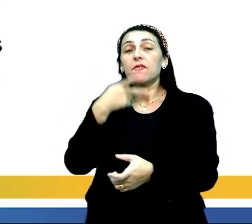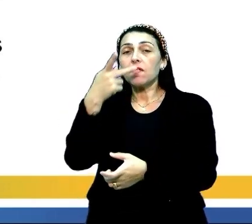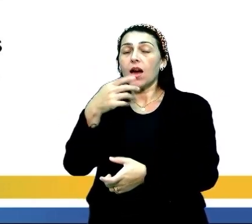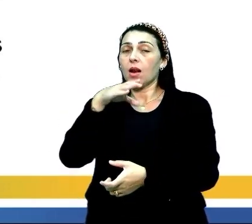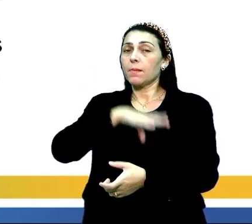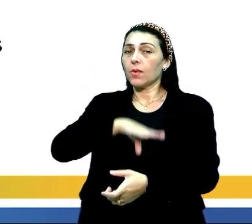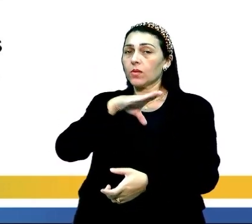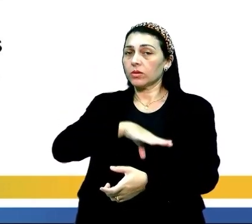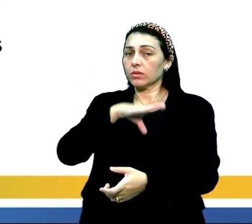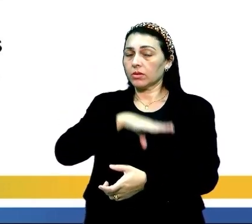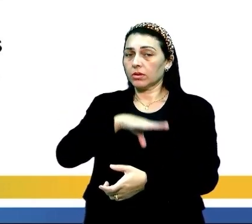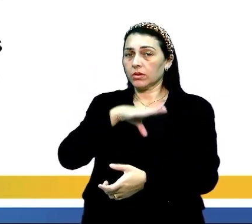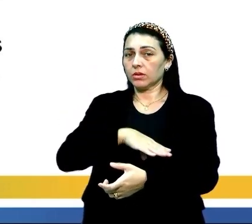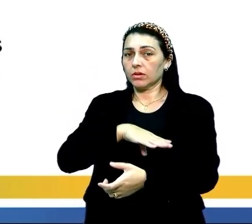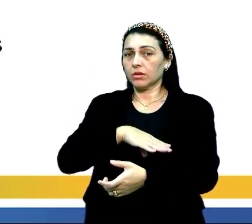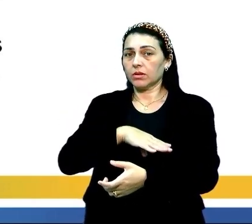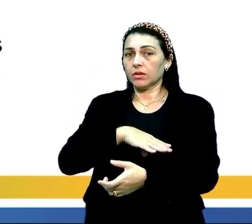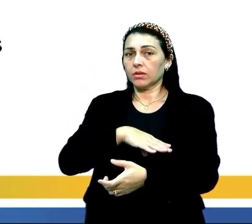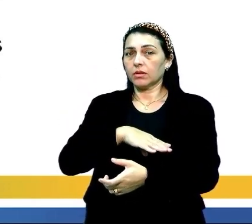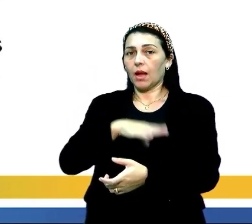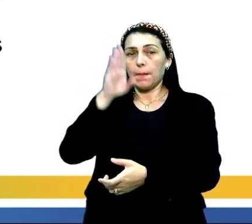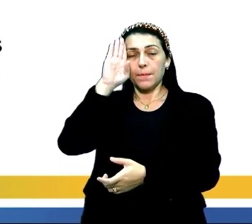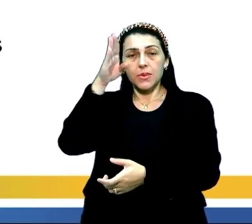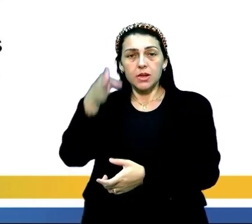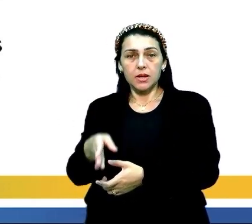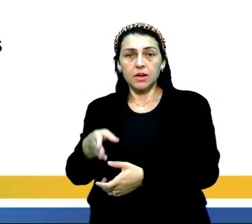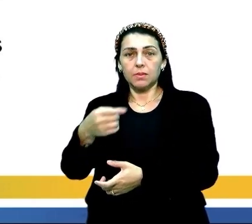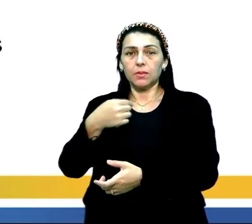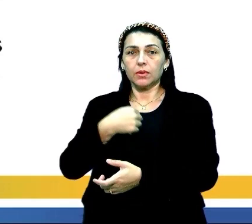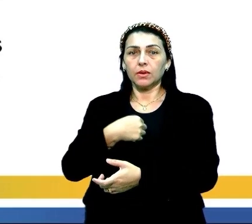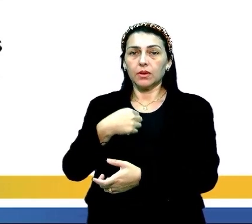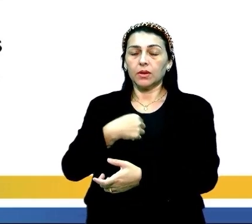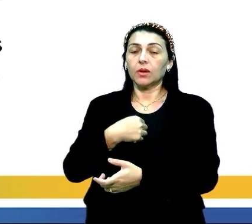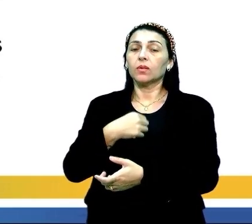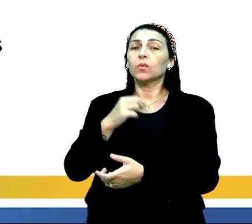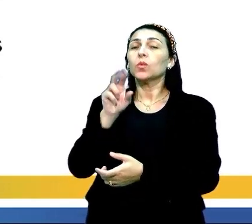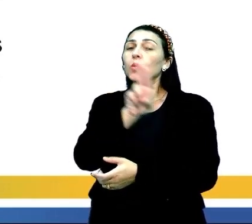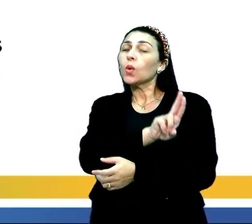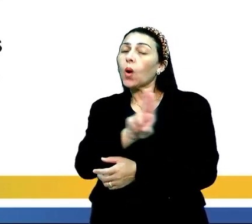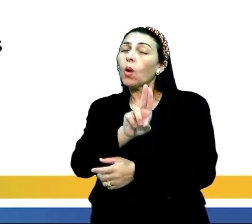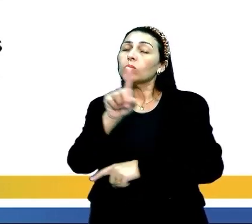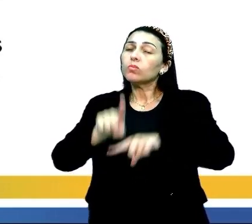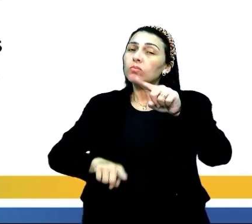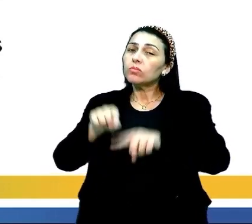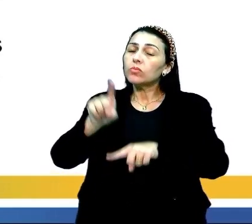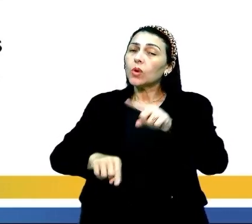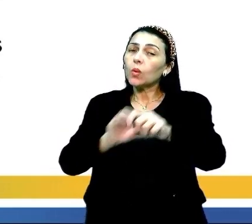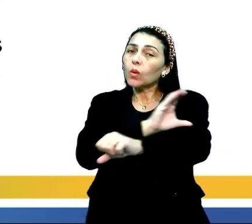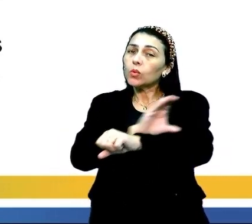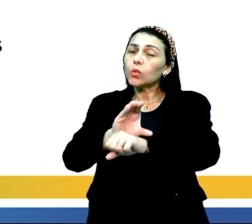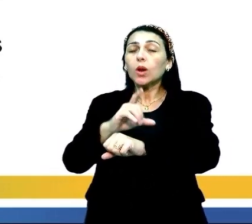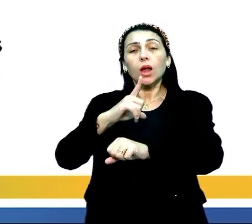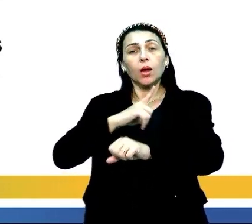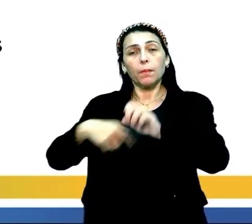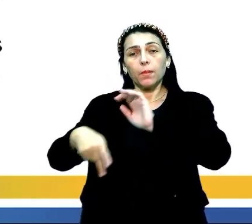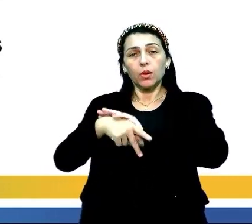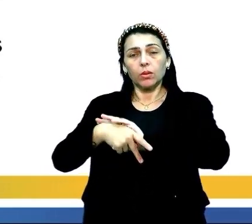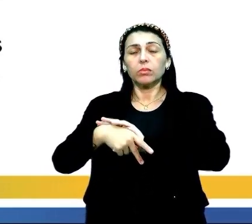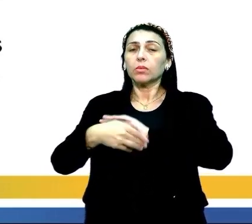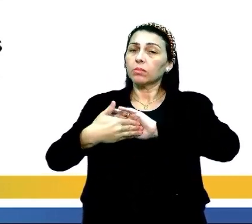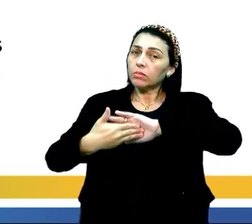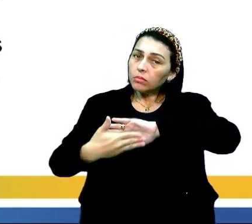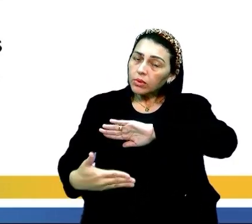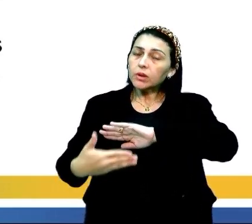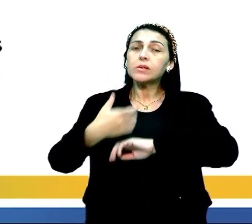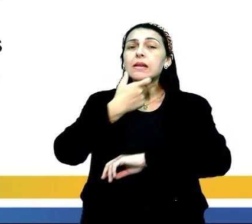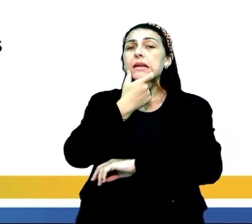portuguesa, provavelmente, a princípio, eu vou nomear esse objeto com a cultura que eu tenho, portanto, a partir da